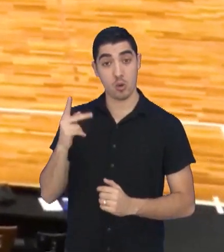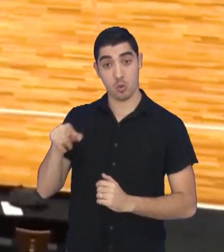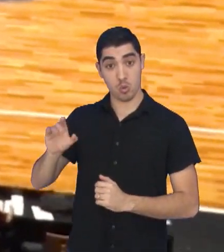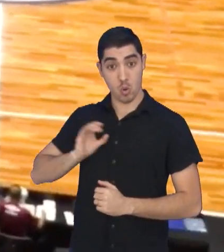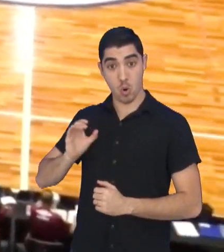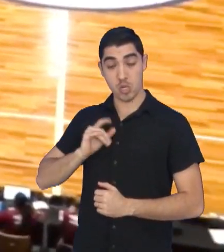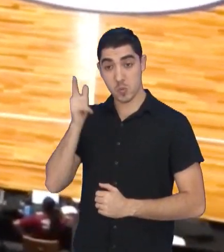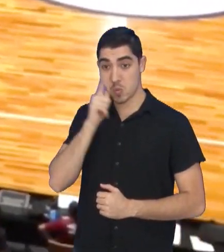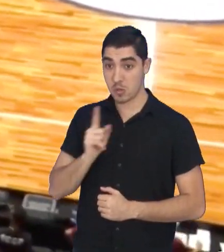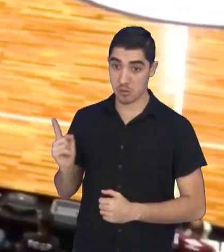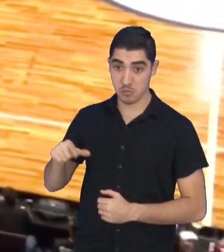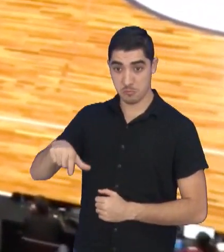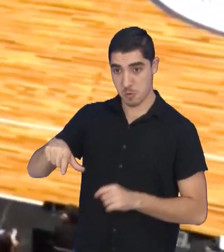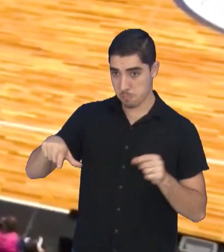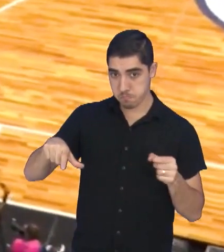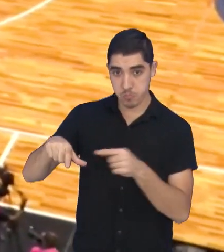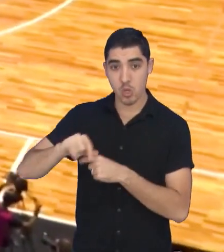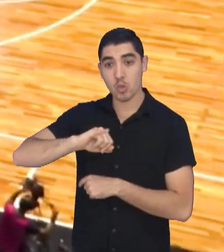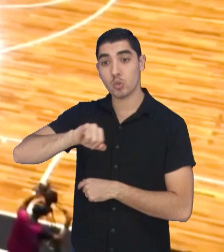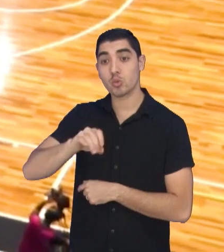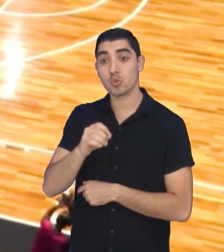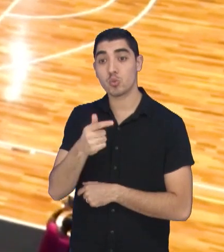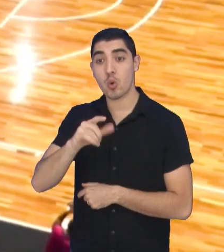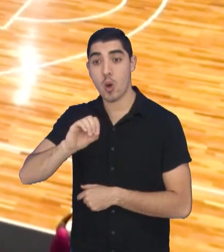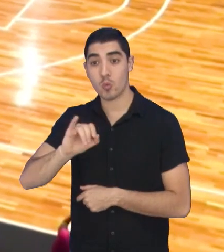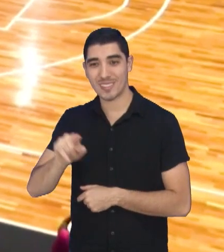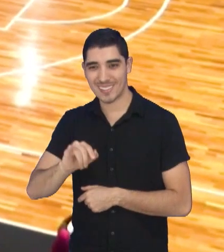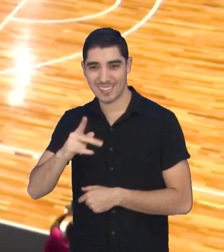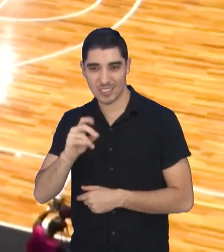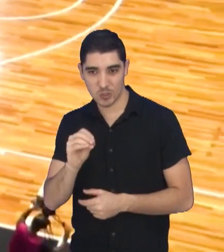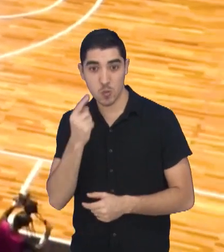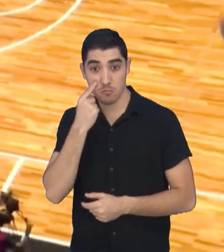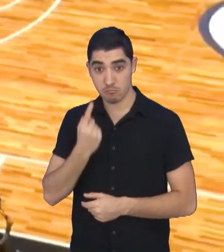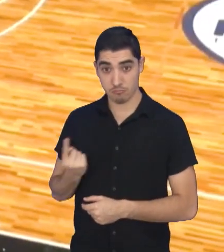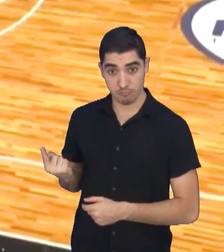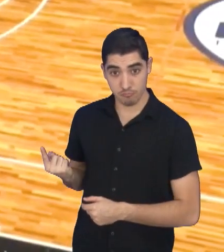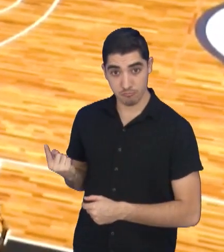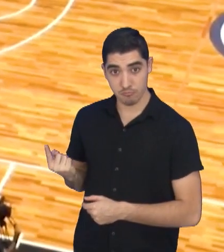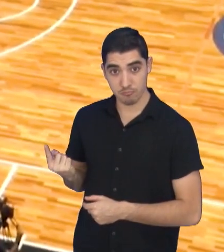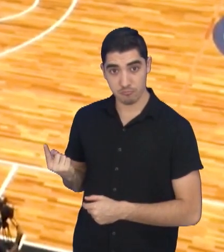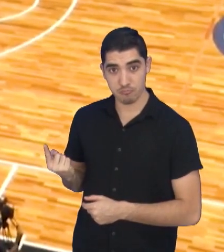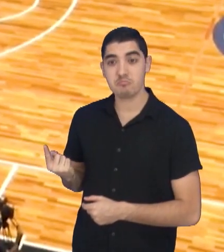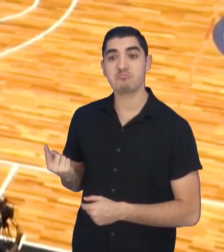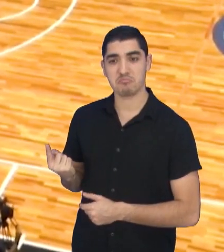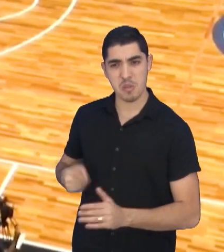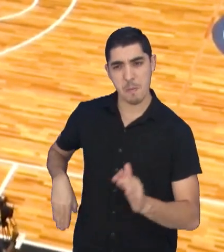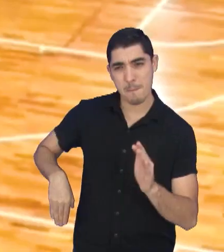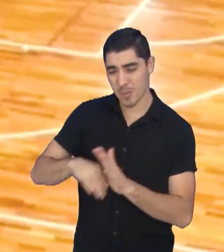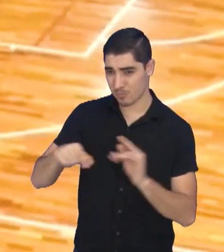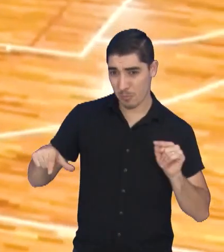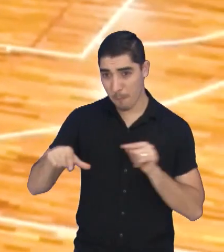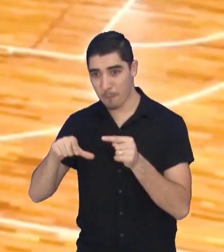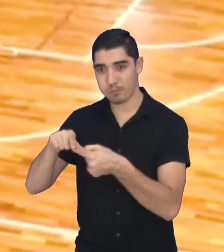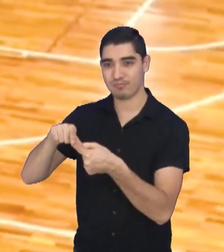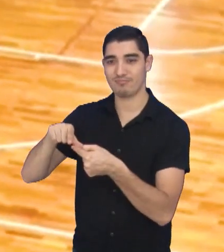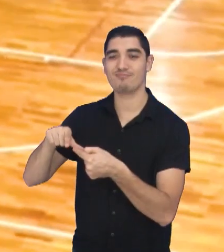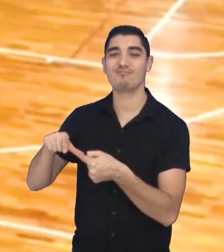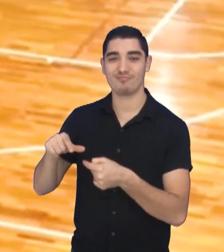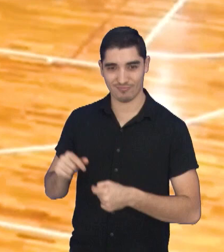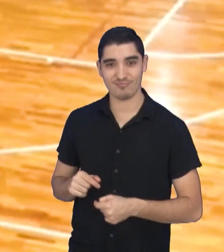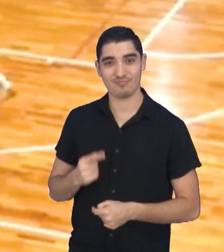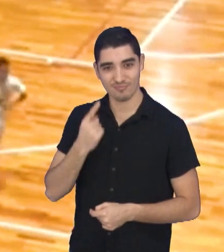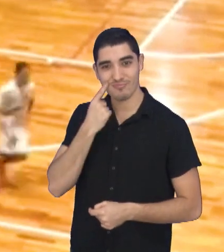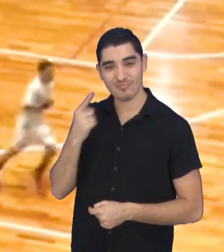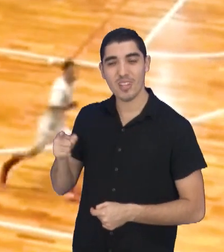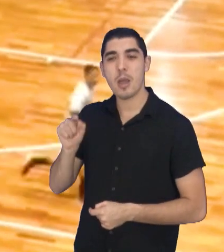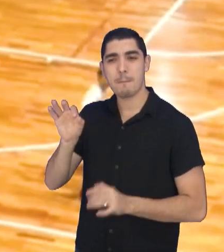primeiro tempo, restando 6-4, Joãozinho fez a jogada aí pela lateral, fez o corte para dentro, bateu, a bola desviou e entrou. Me parece que desviou no